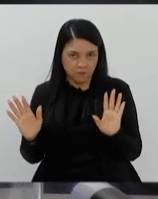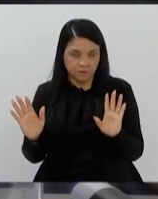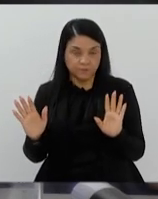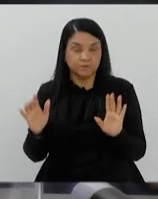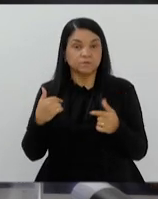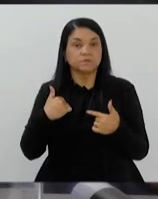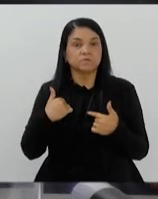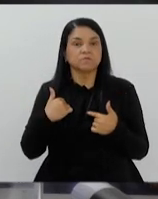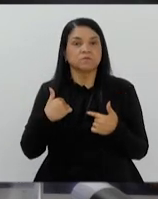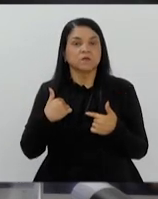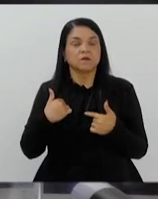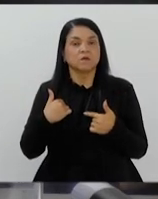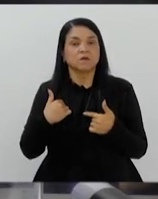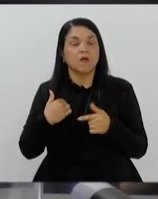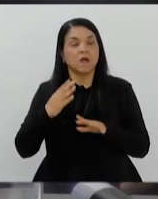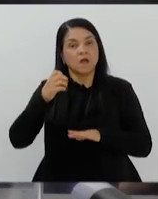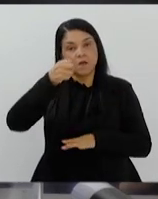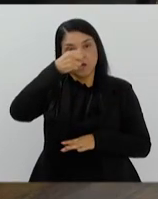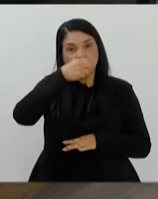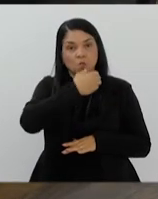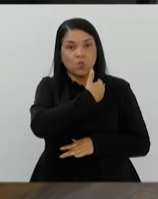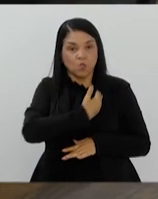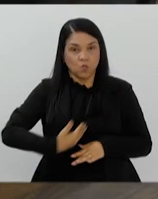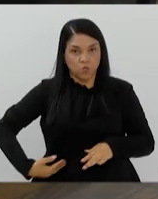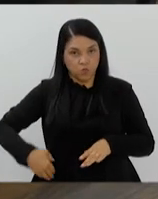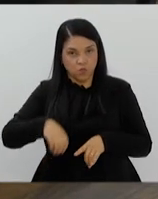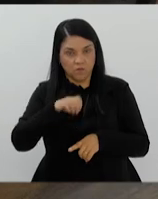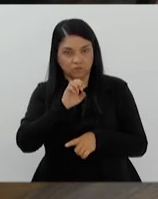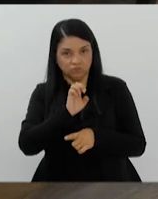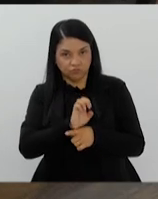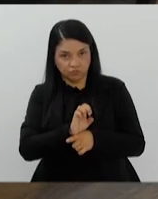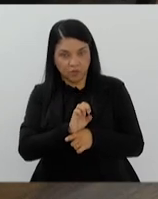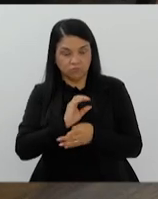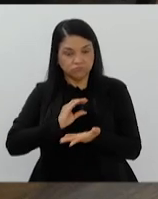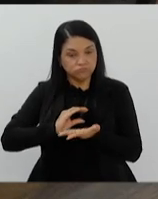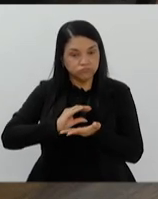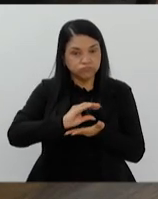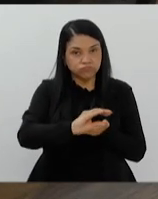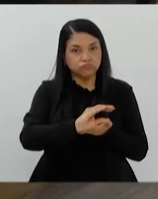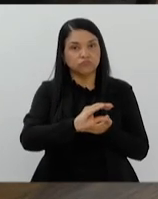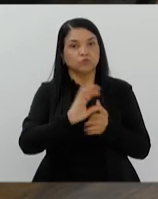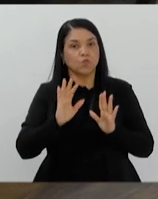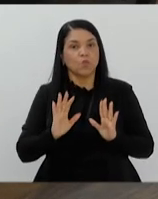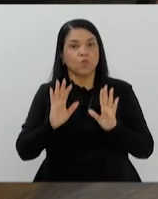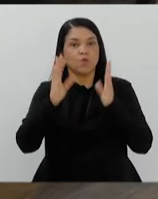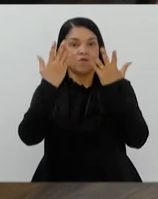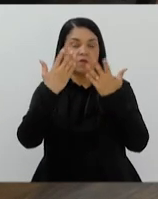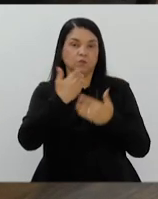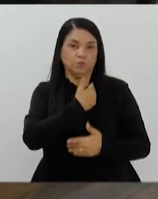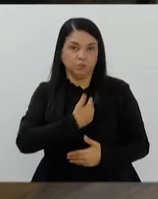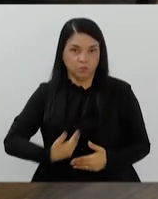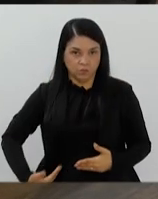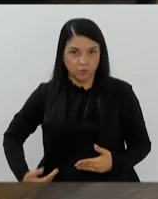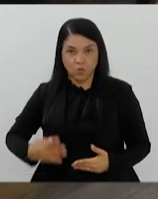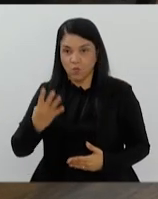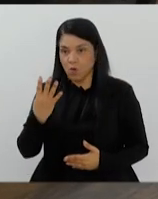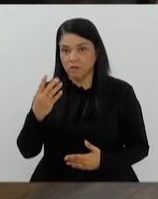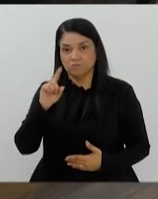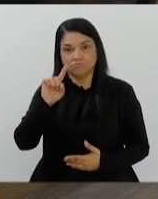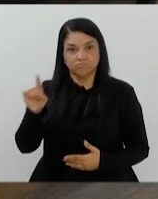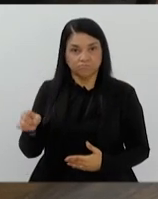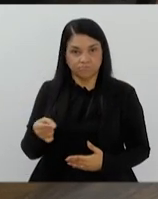a partir do momento que o dinheiro a prefe o governo do estado botou dinheiro público no evento e não foi pouco R milhões 500 e